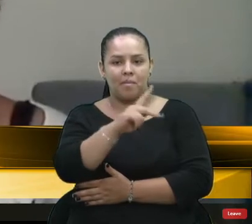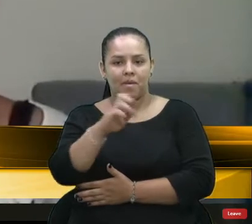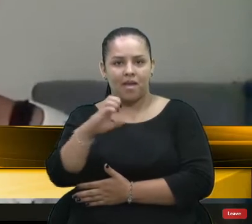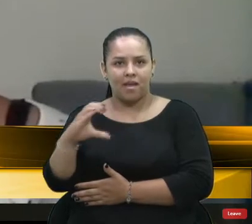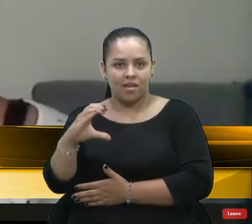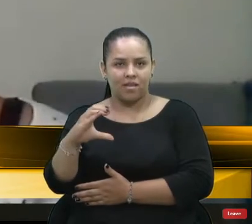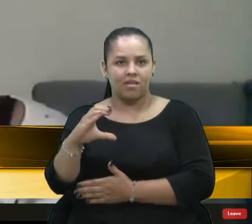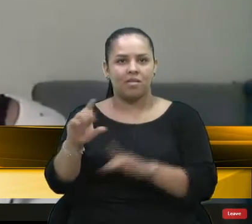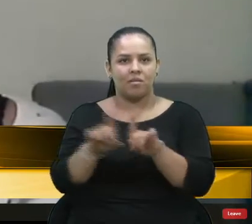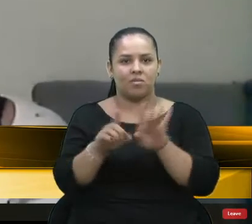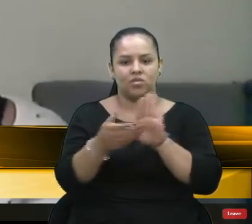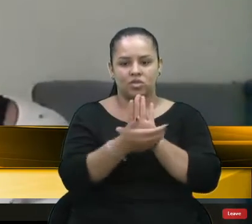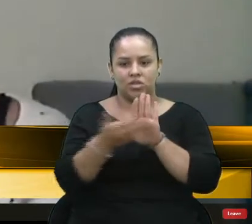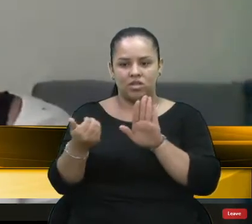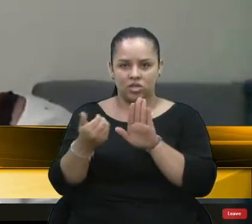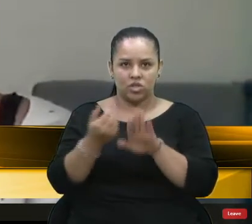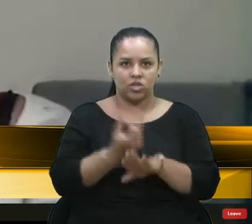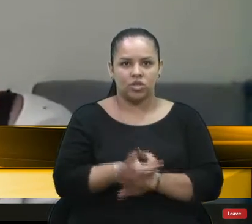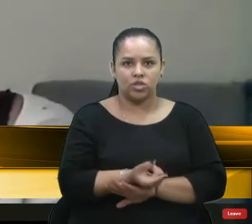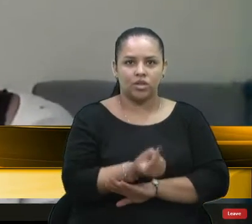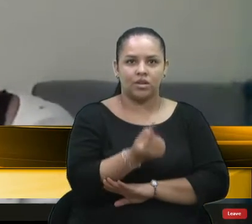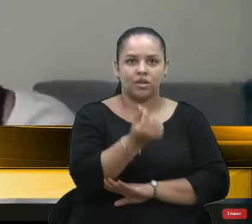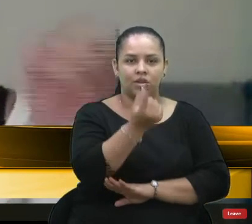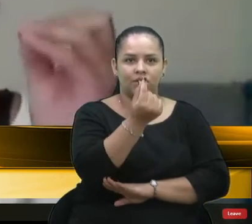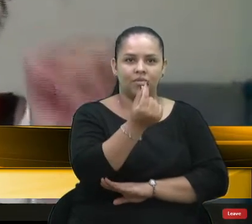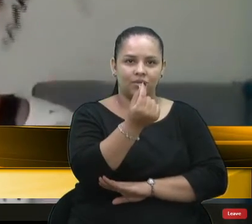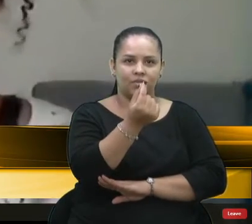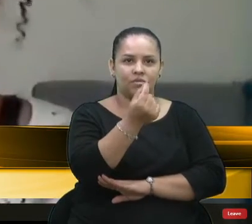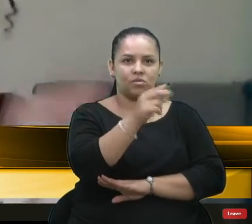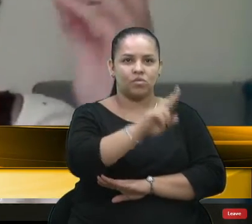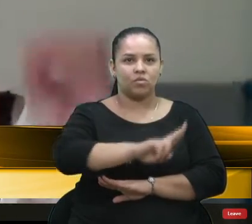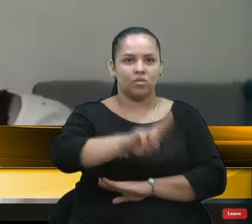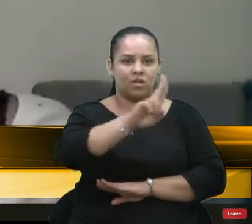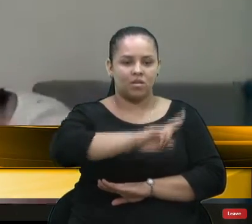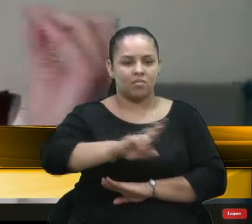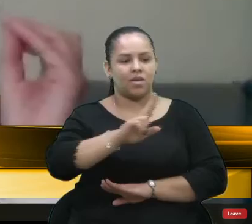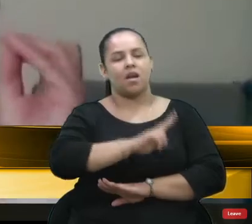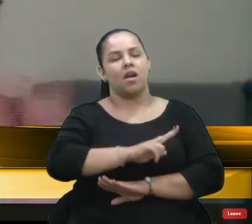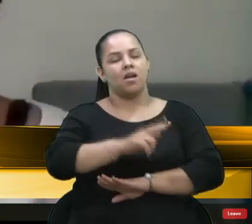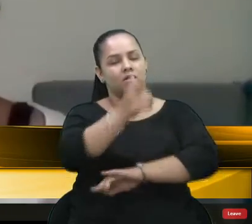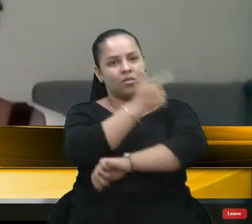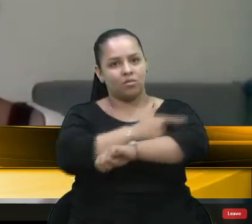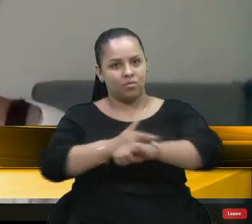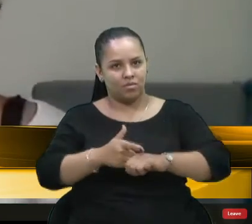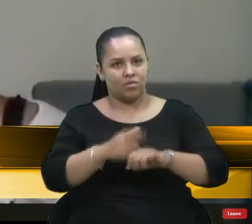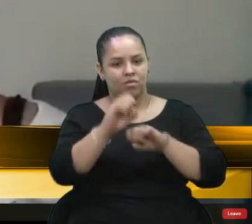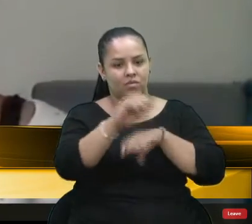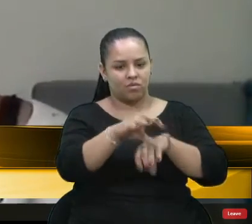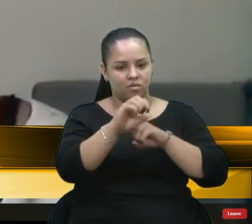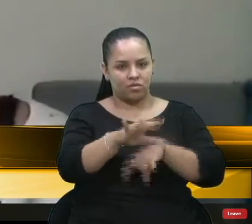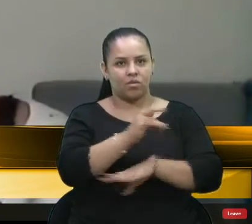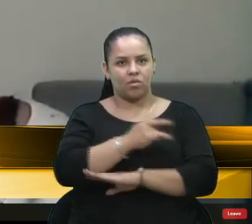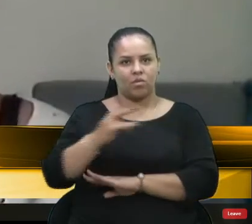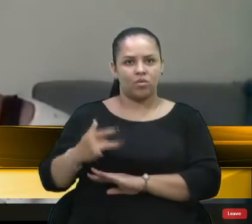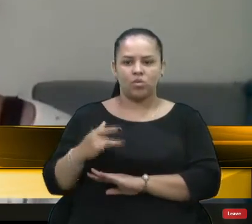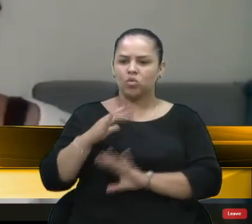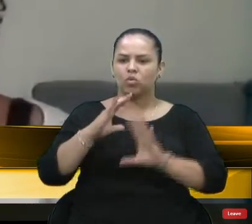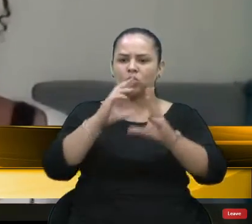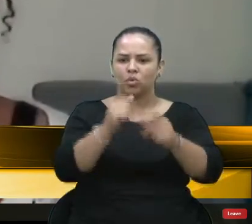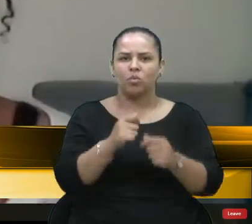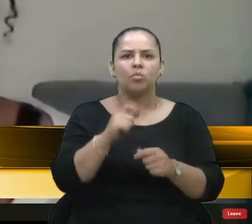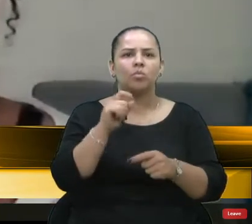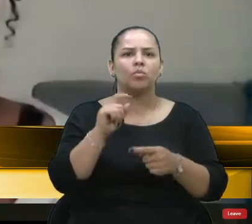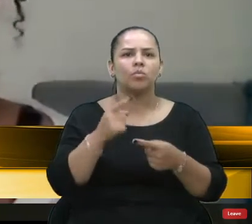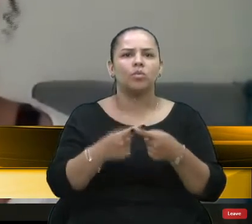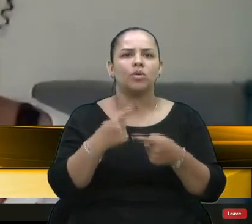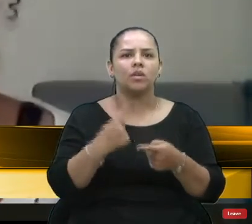a retirada de fundos públicos, que são disponibilizados para a educação, que são disponibilizados para a saúde. E tudo isso para quê? Para pagar